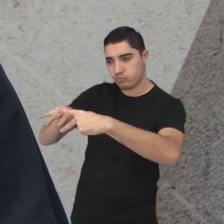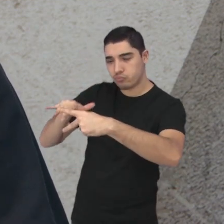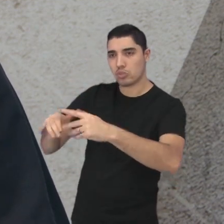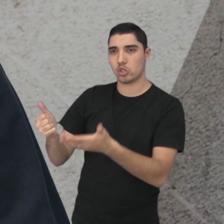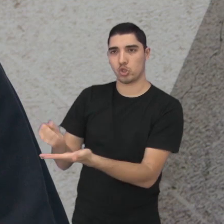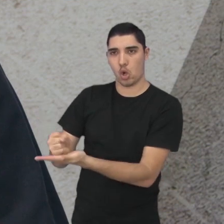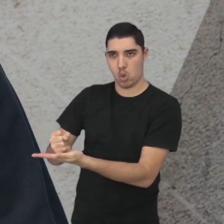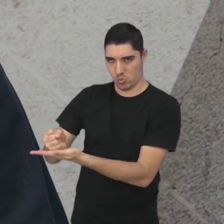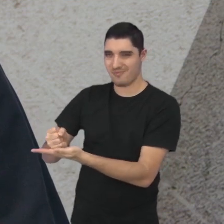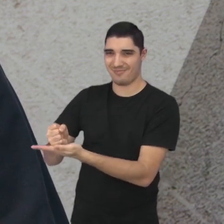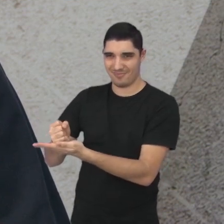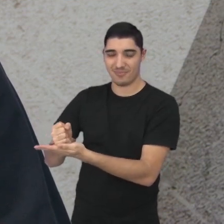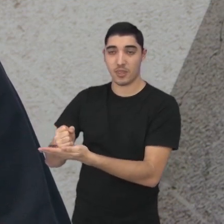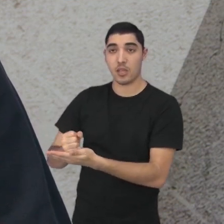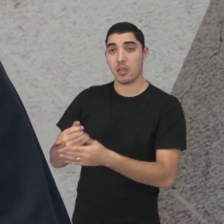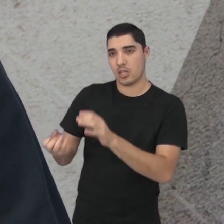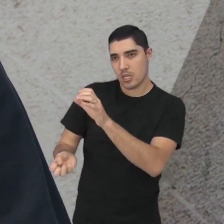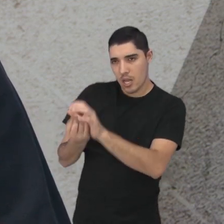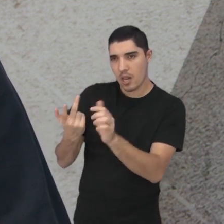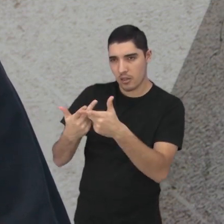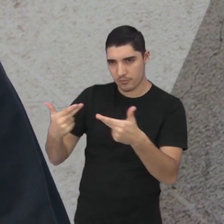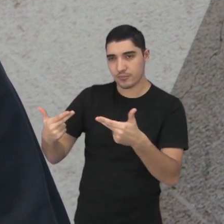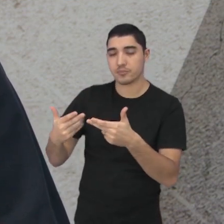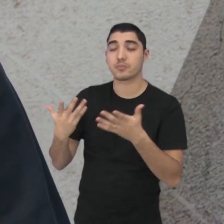têm dentro do site deles ali